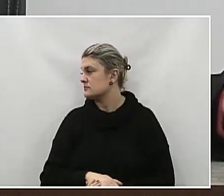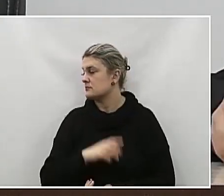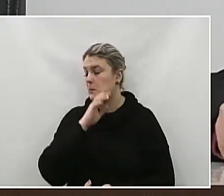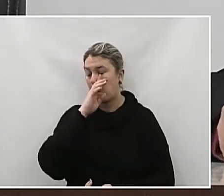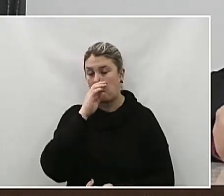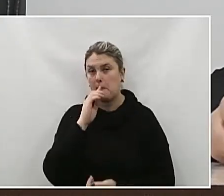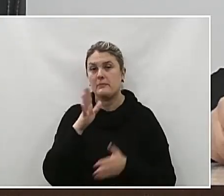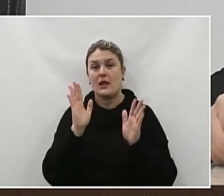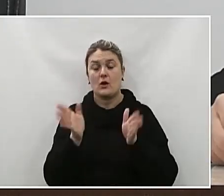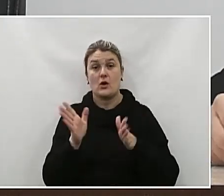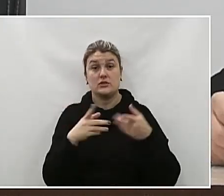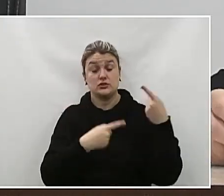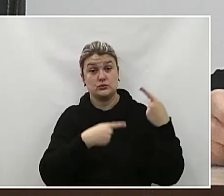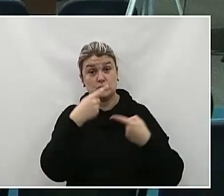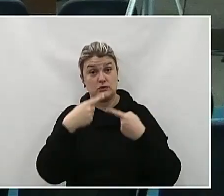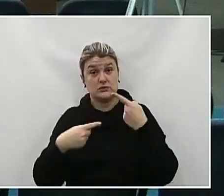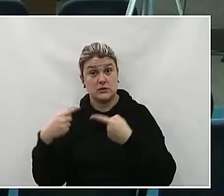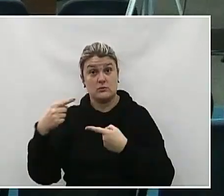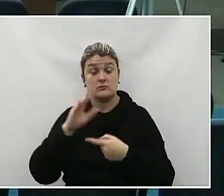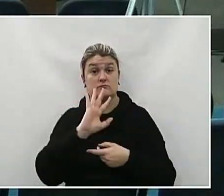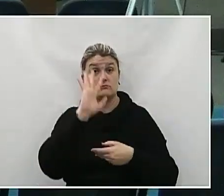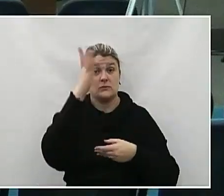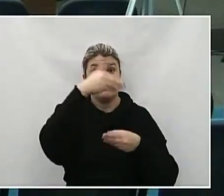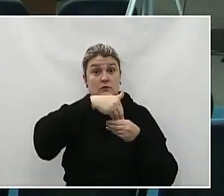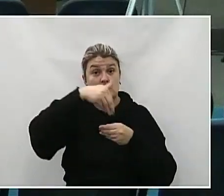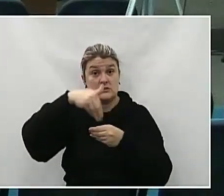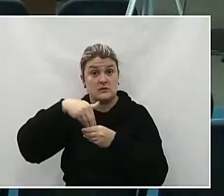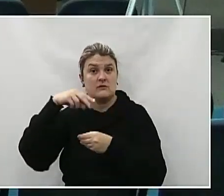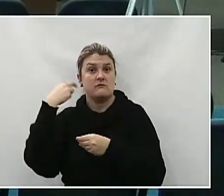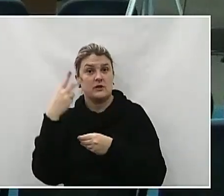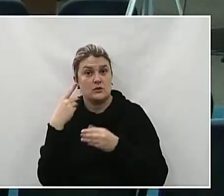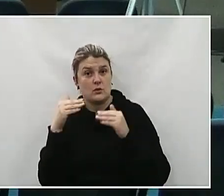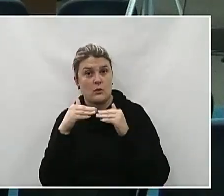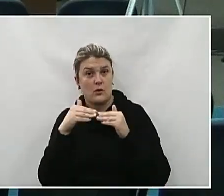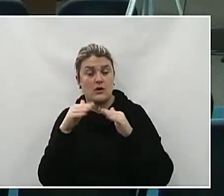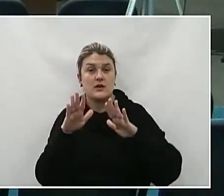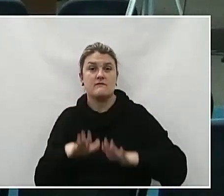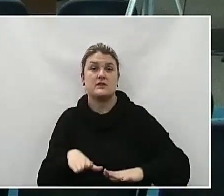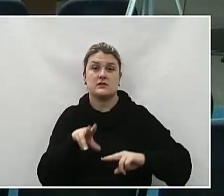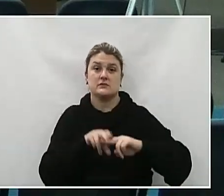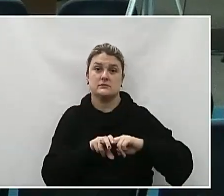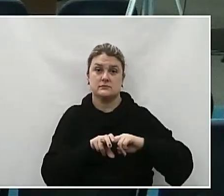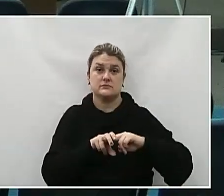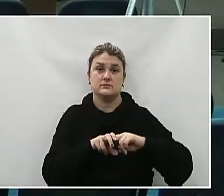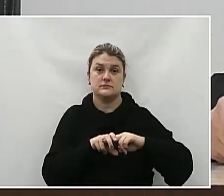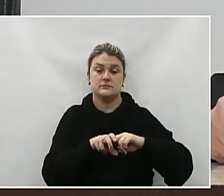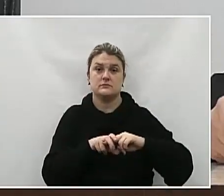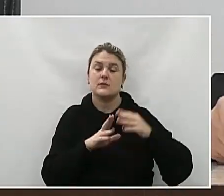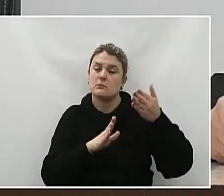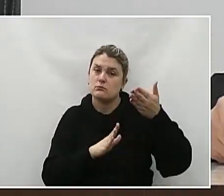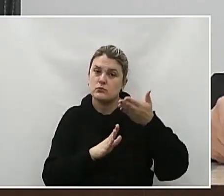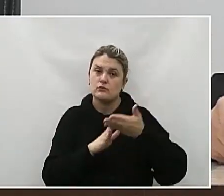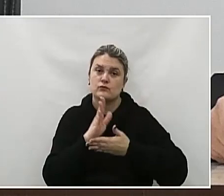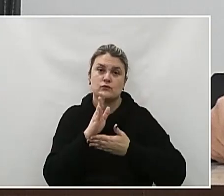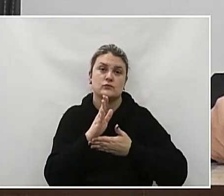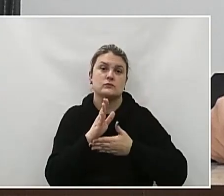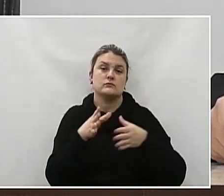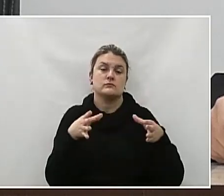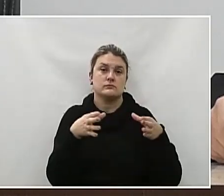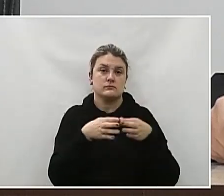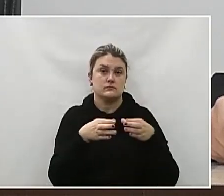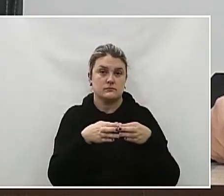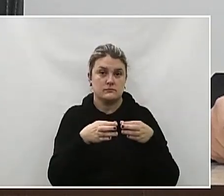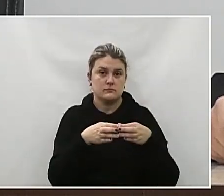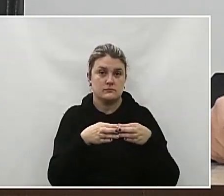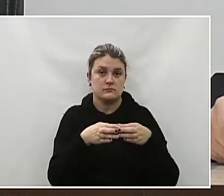Em discussão Em votação Senhores vereadores Que aprovam Permaneça como estão Aprovado o parecer fundamentado